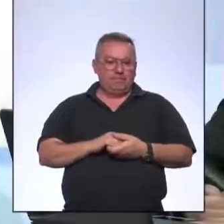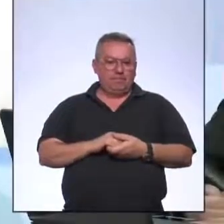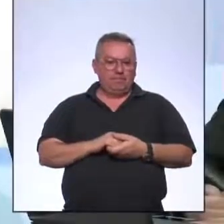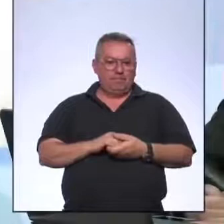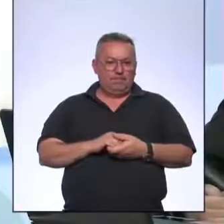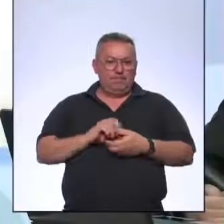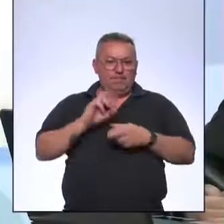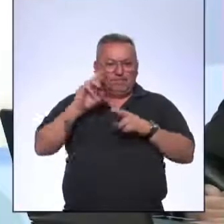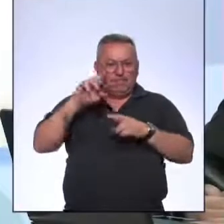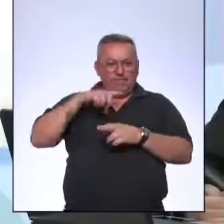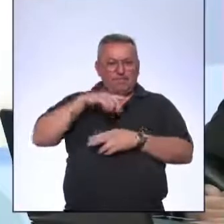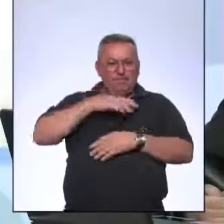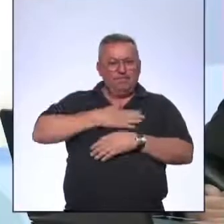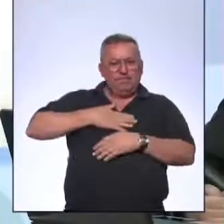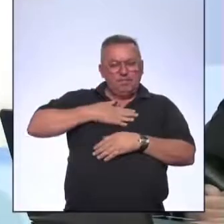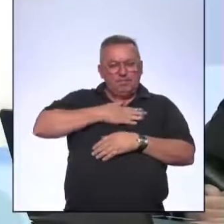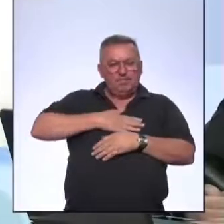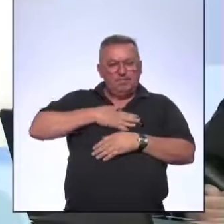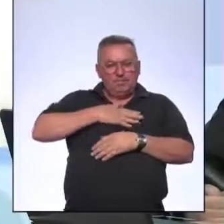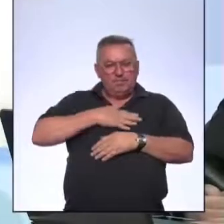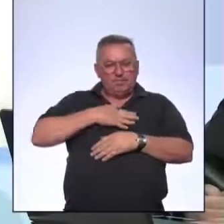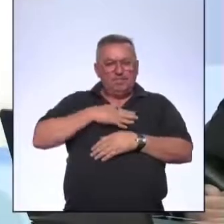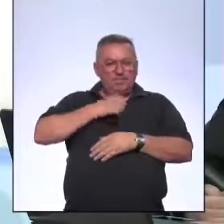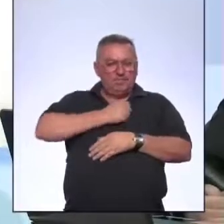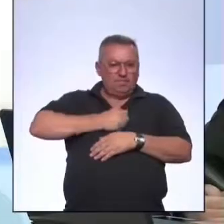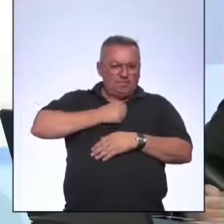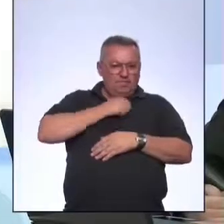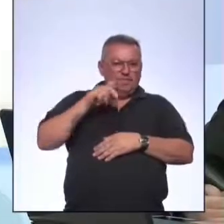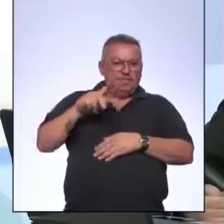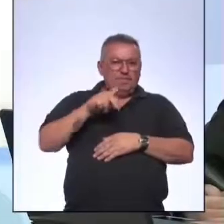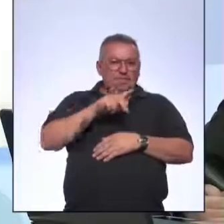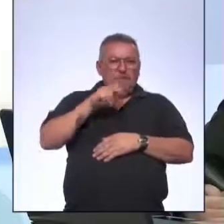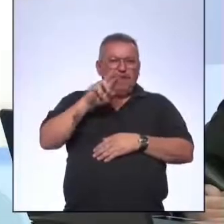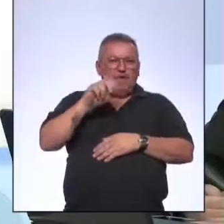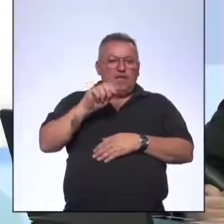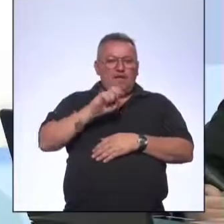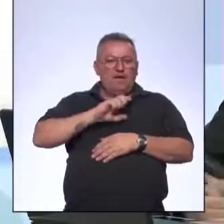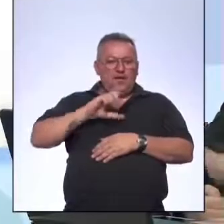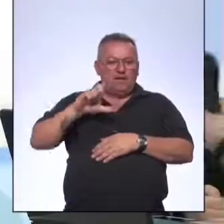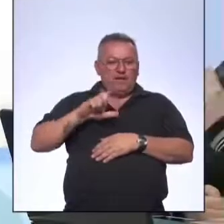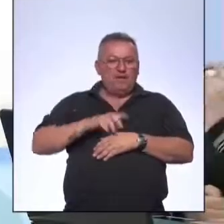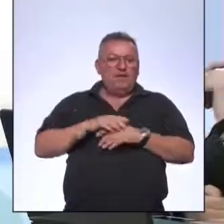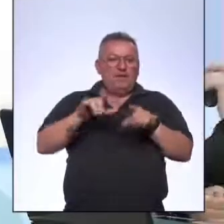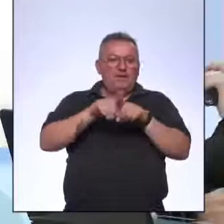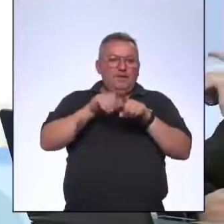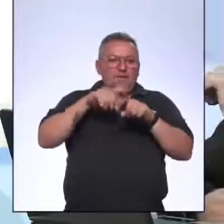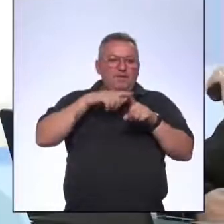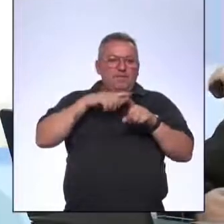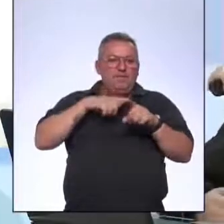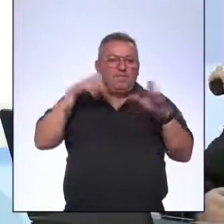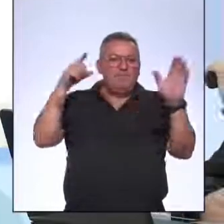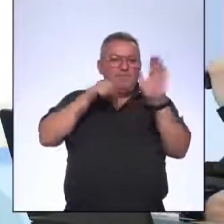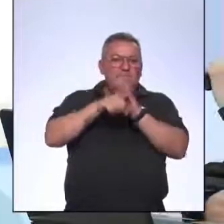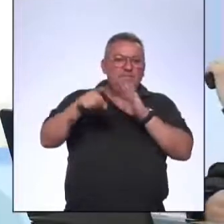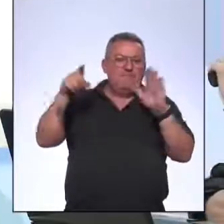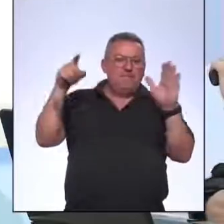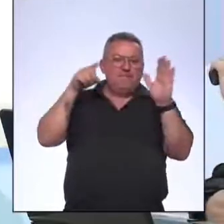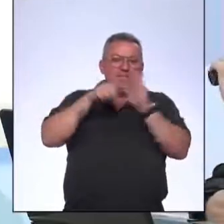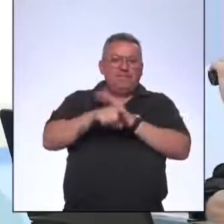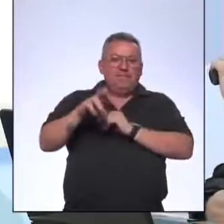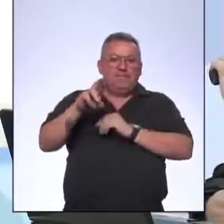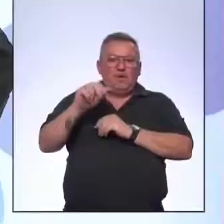eu espero que vocês tenham gostado tenho matar um pouco da saudade aí do professor Rafael já que encher vocês estavam perguntando